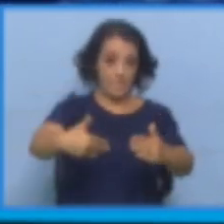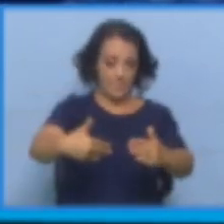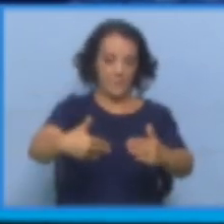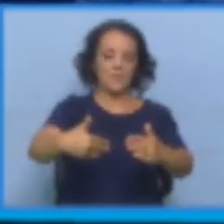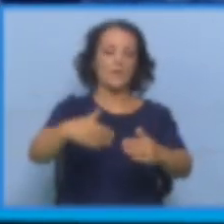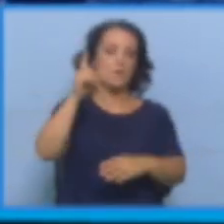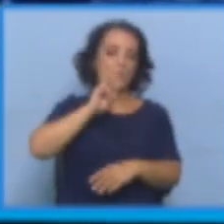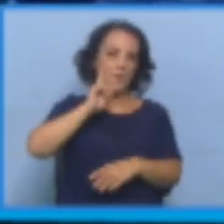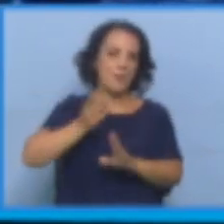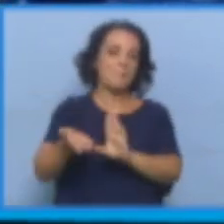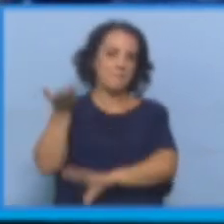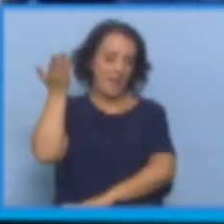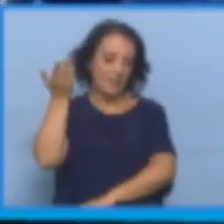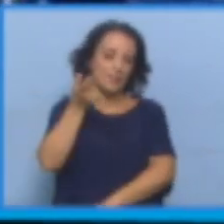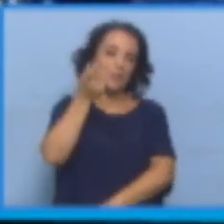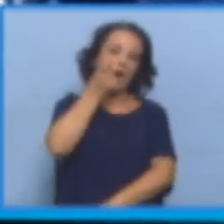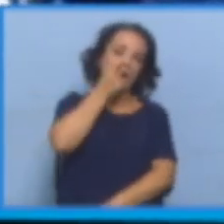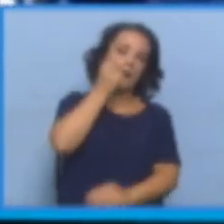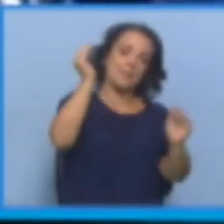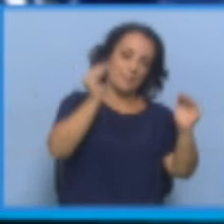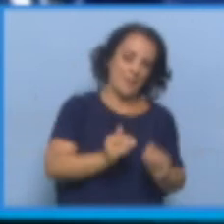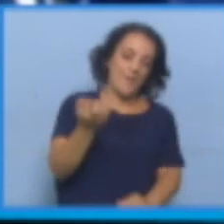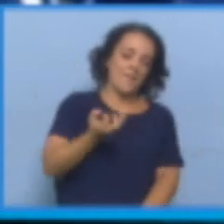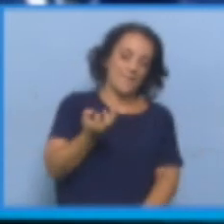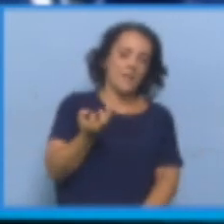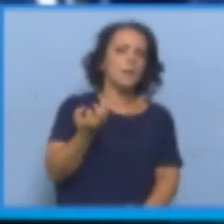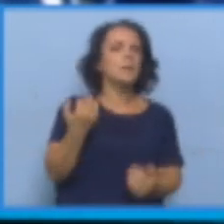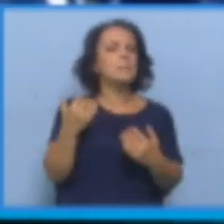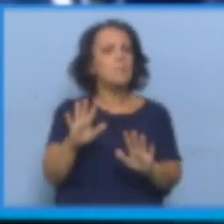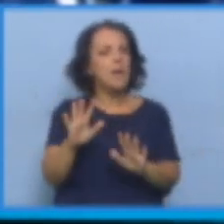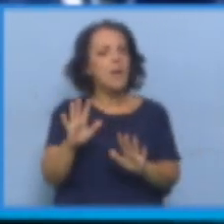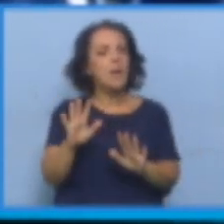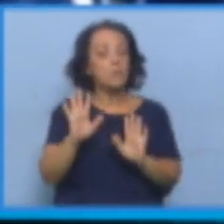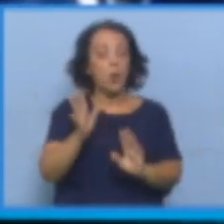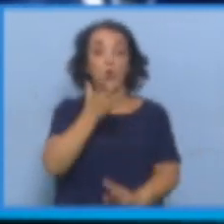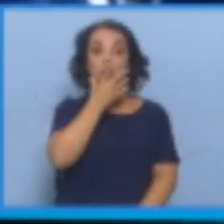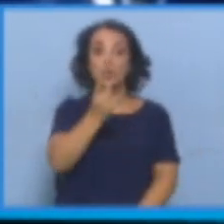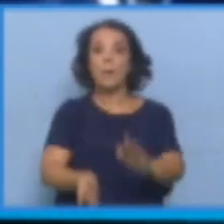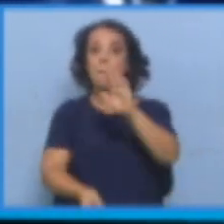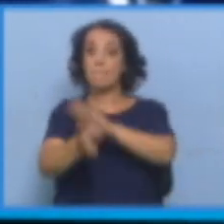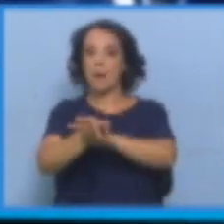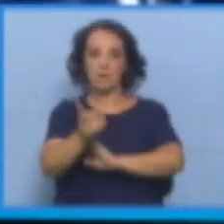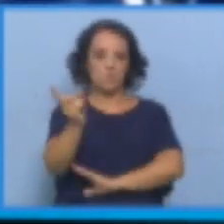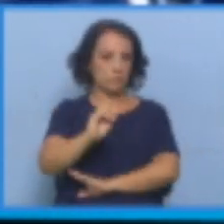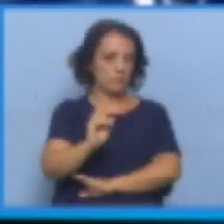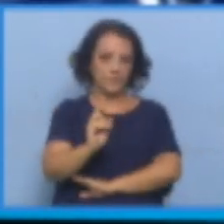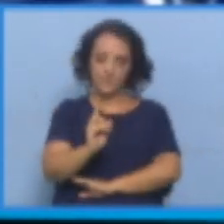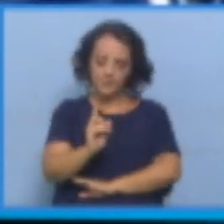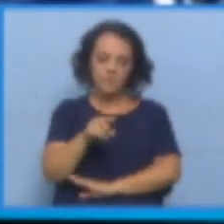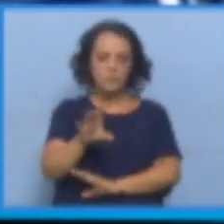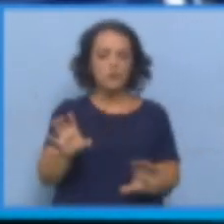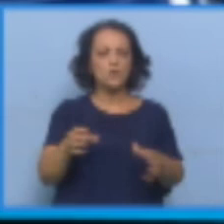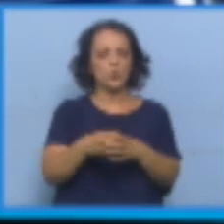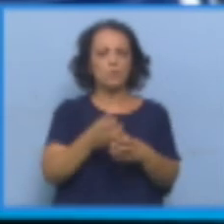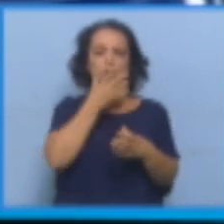mais mulheres do que homens. Mas eu acho que ninguém parte sozinho, acho que é o mais importante claro. de referir. É que nestes grupos ninguém